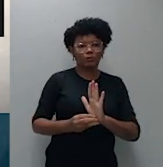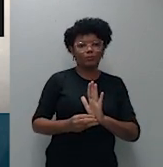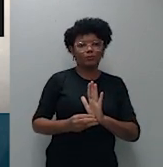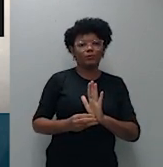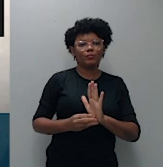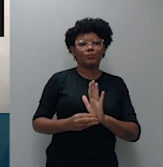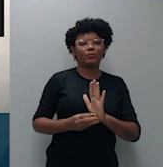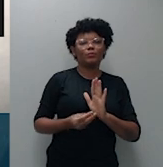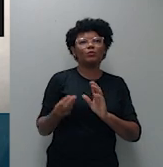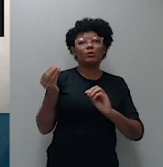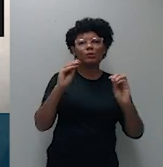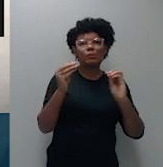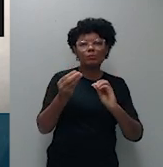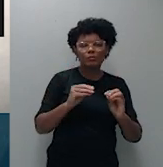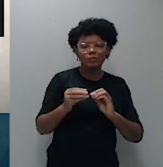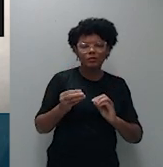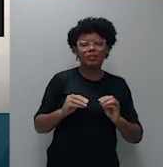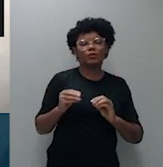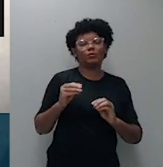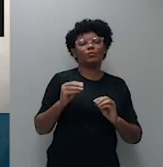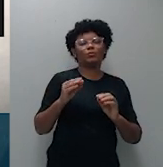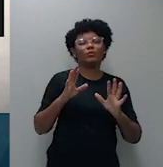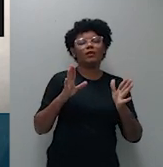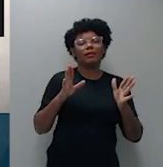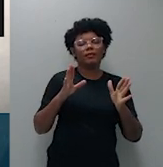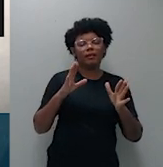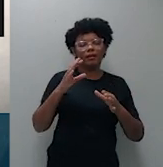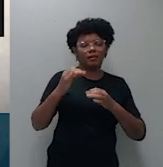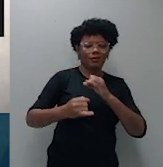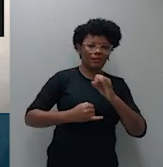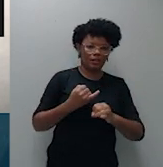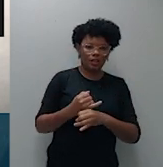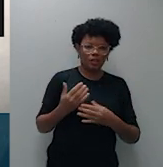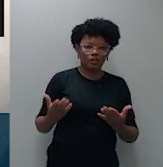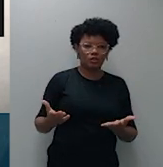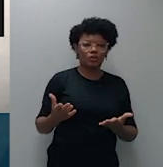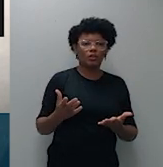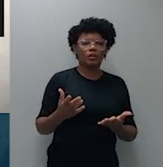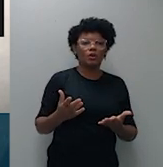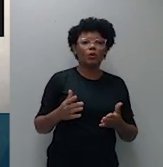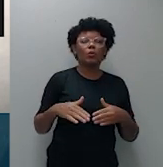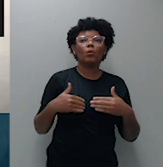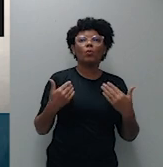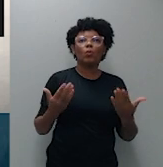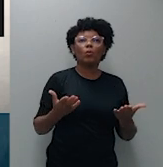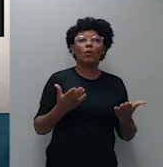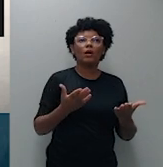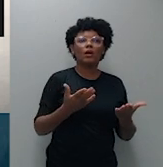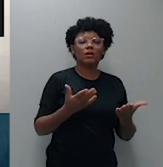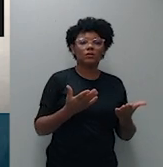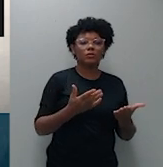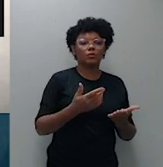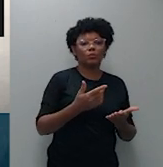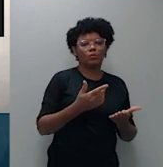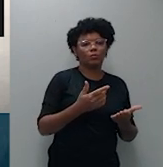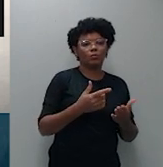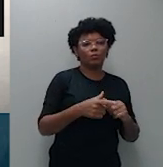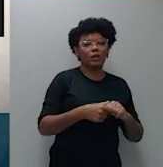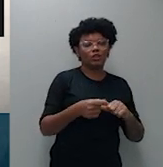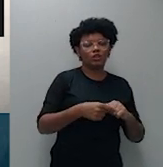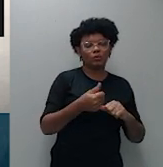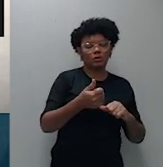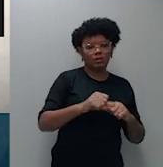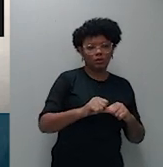muito bem houve apelação no Facebook com a informação de que desde o advento do Marco civil da internet artigo